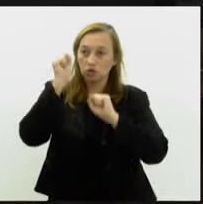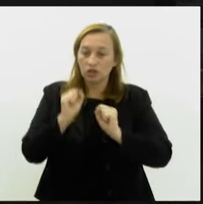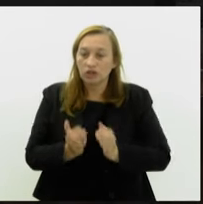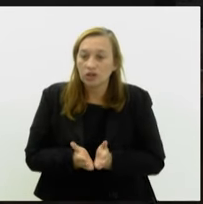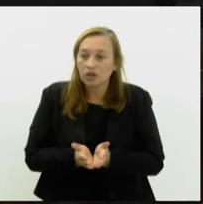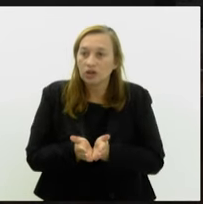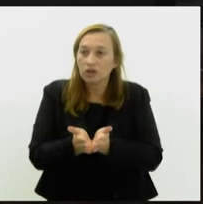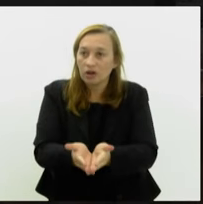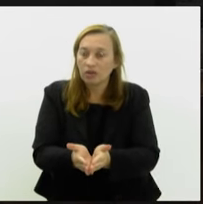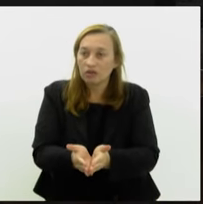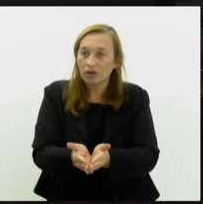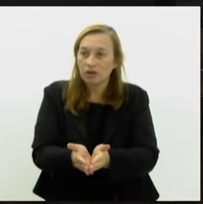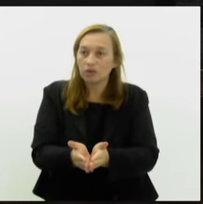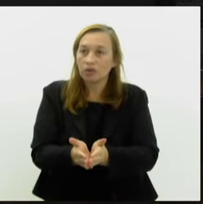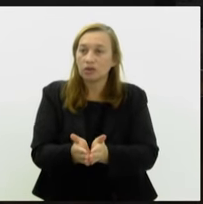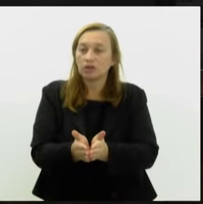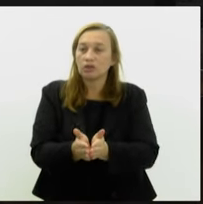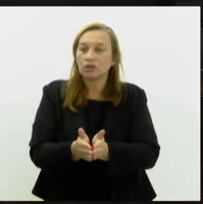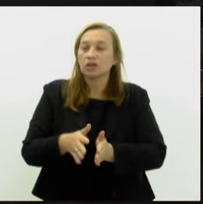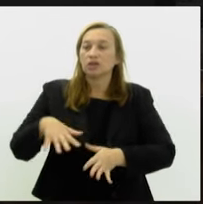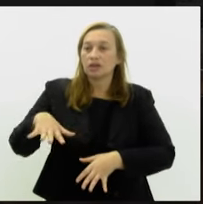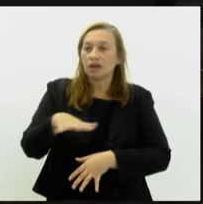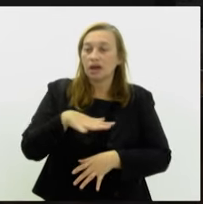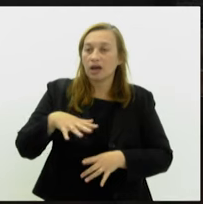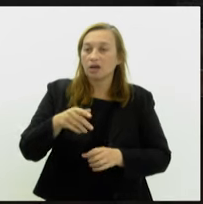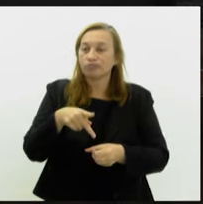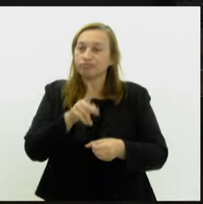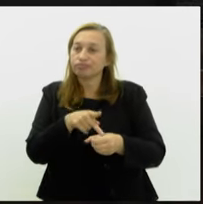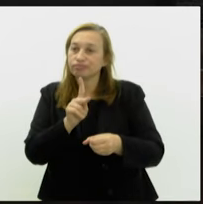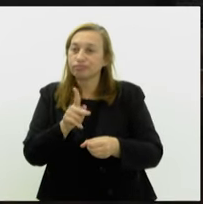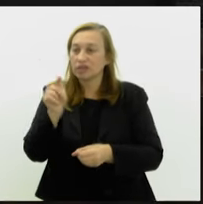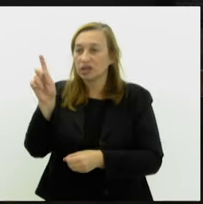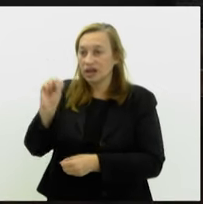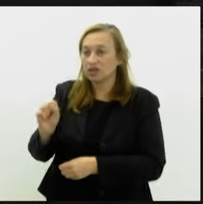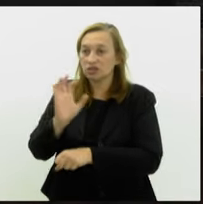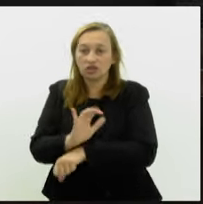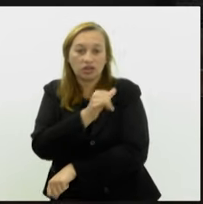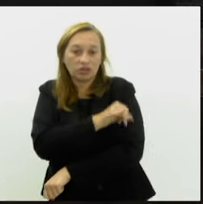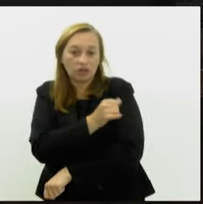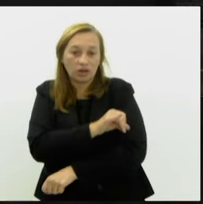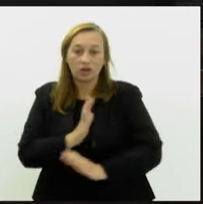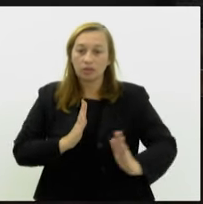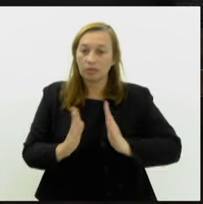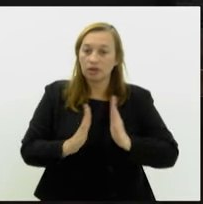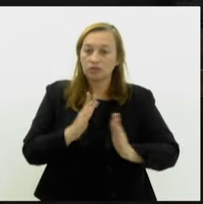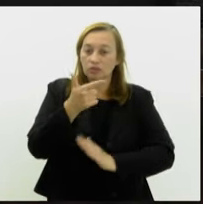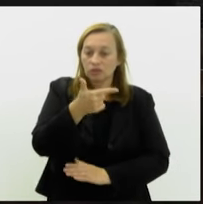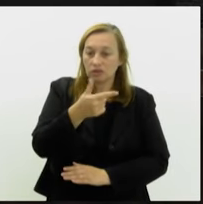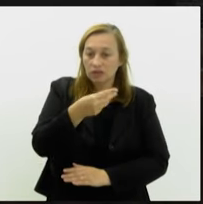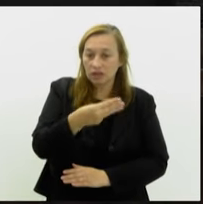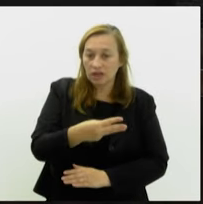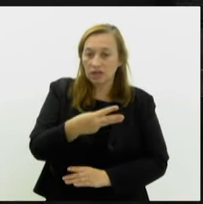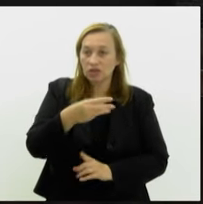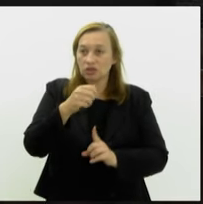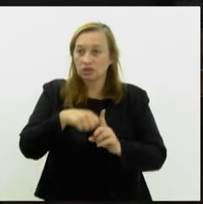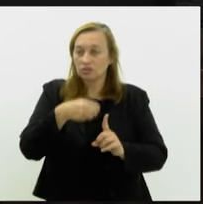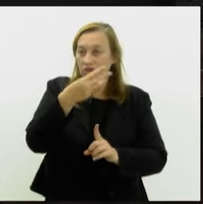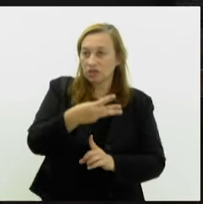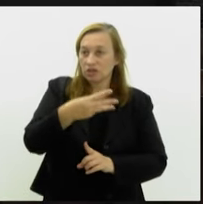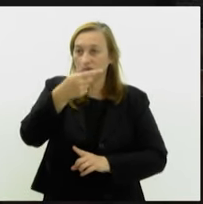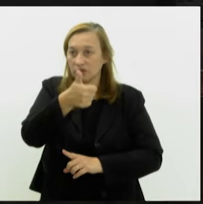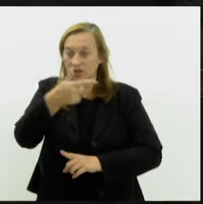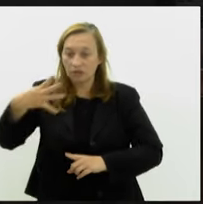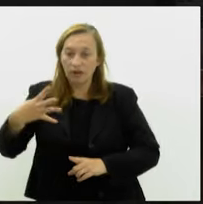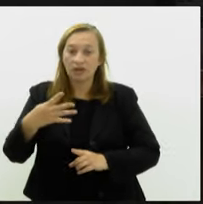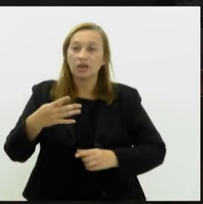offshore do setor de petróleo e gás do estado do Rio de Janeiro. Prazo 23/3/24. Em discussão, não havendo